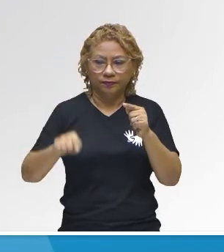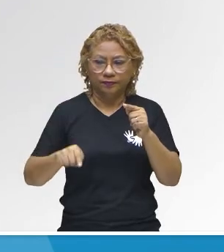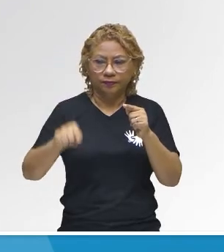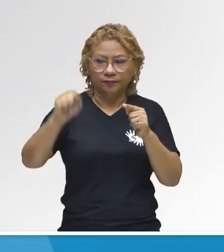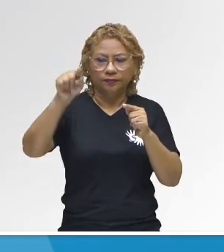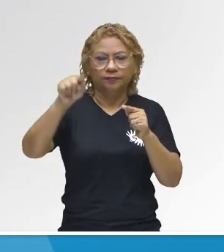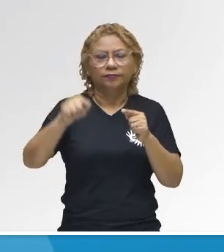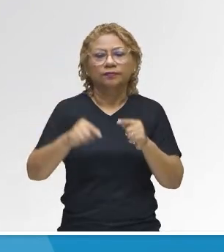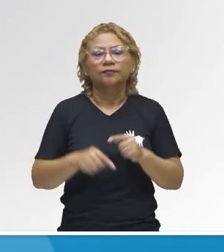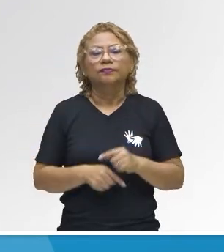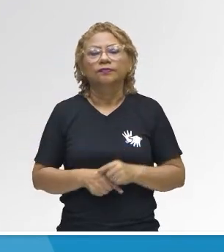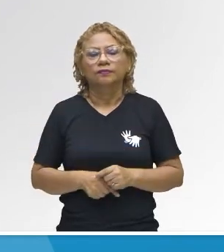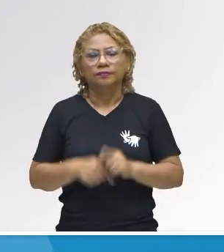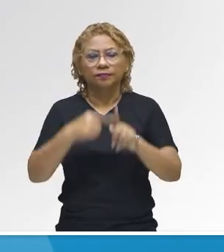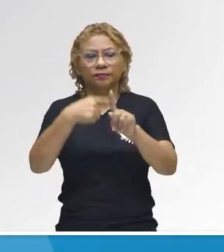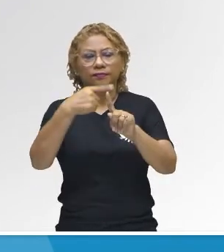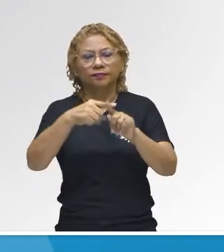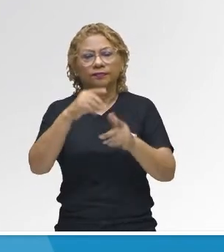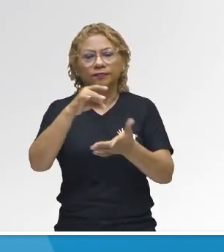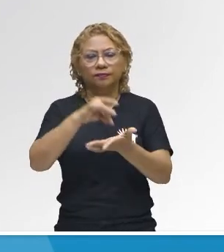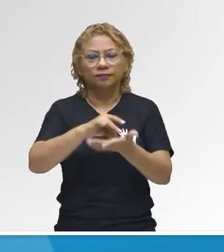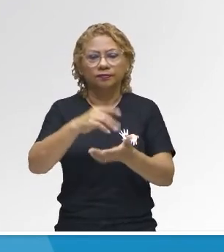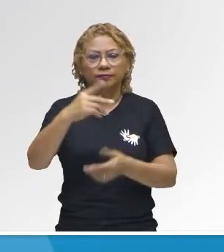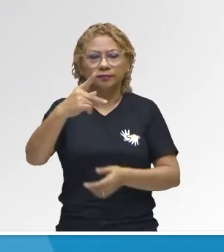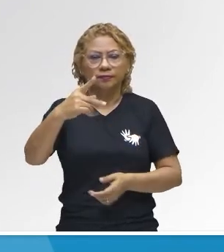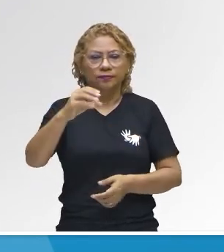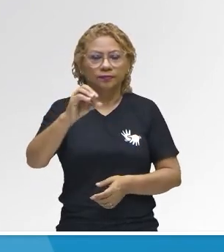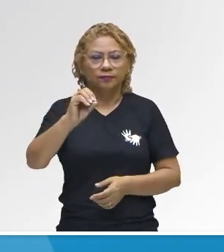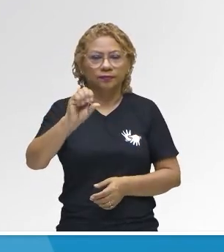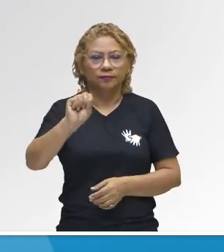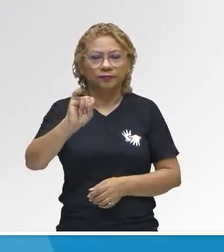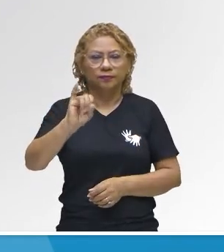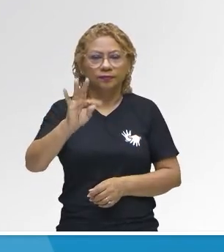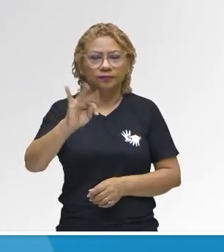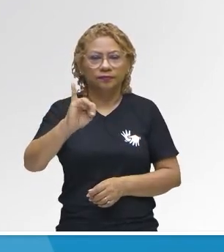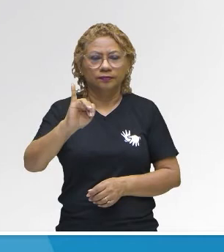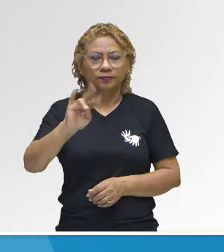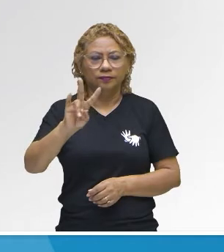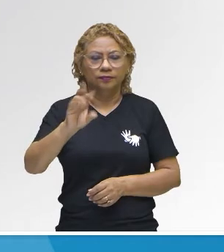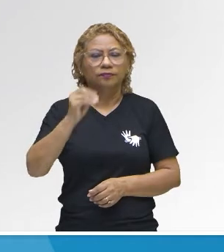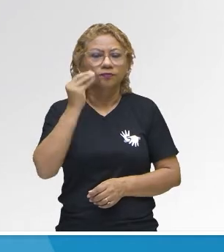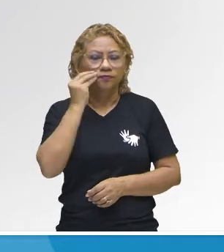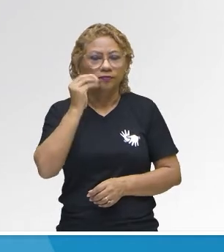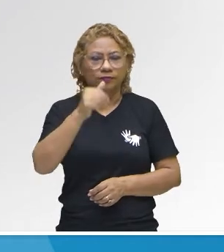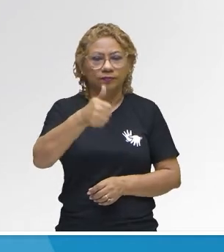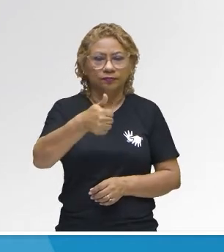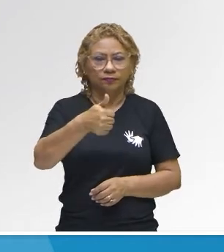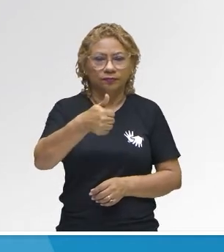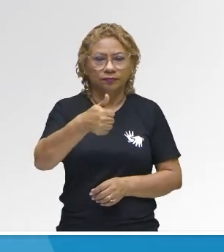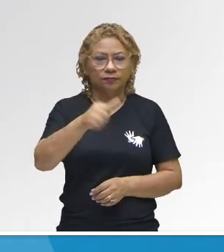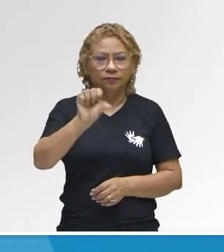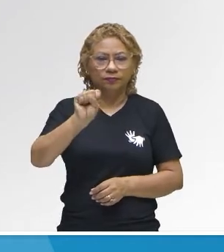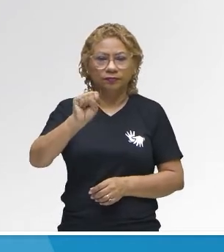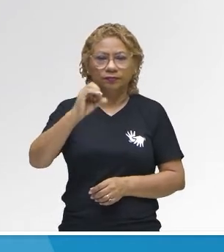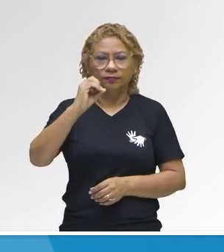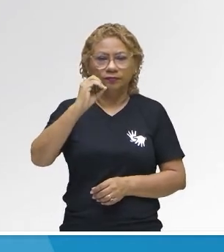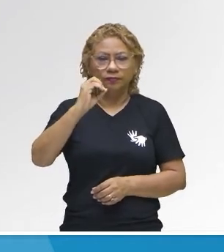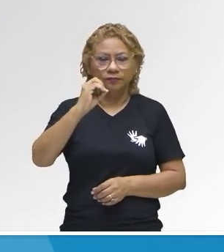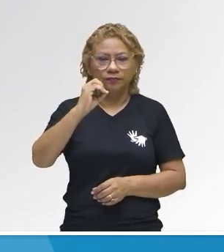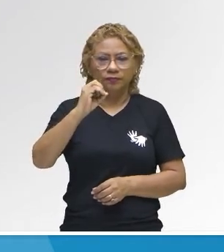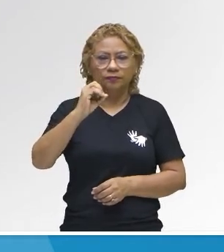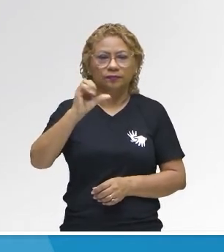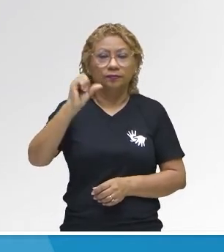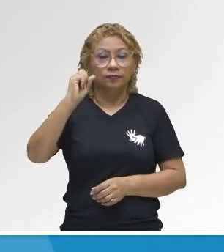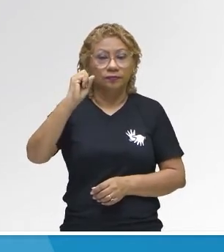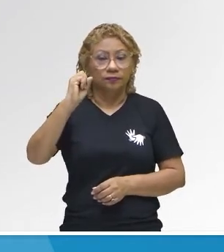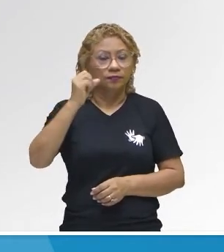valores positivos de tangente. Vamos ver aqui o caso do 180 graus. A tangente de 180 graus, ela